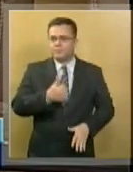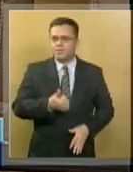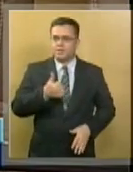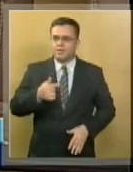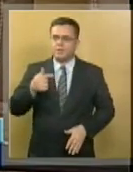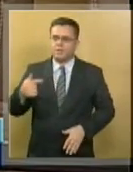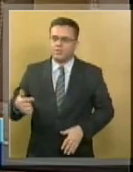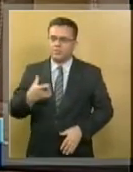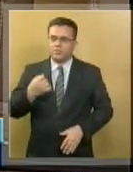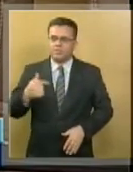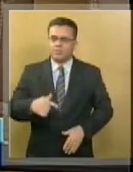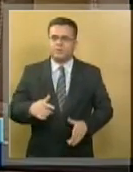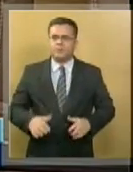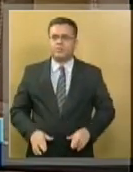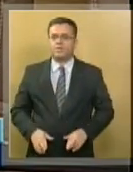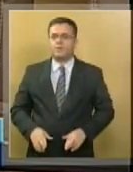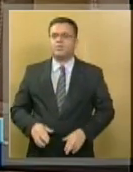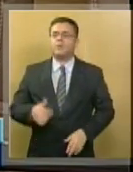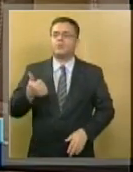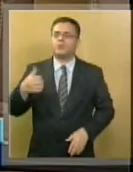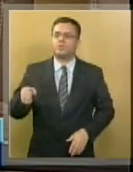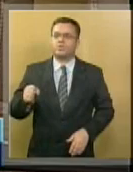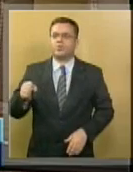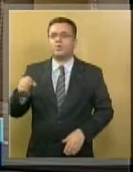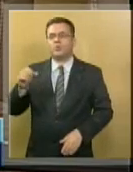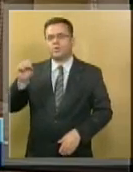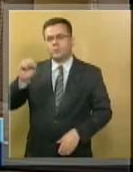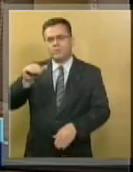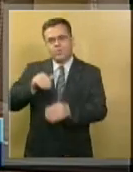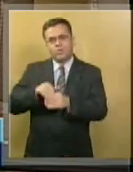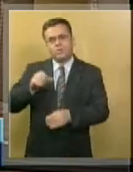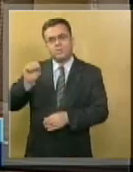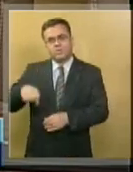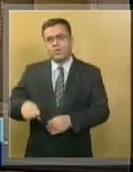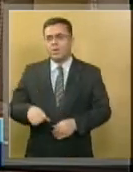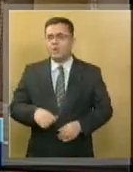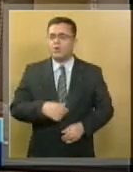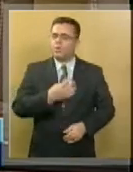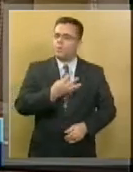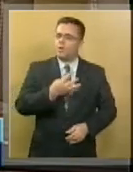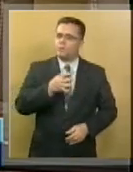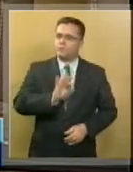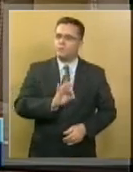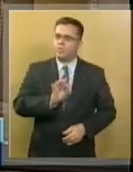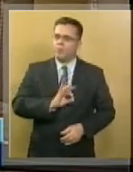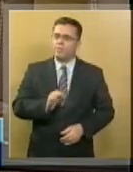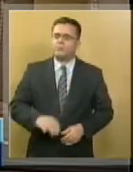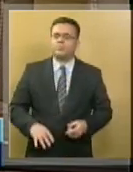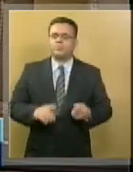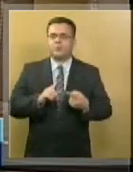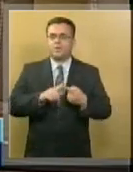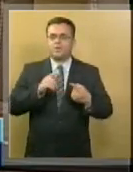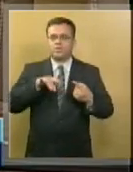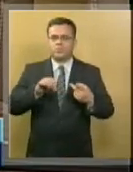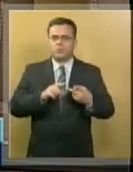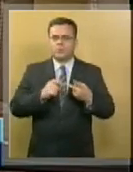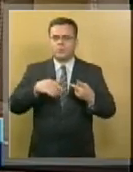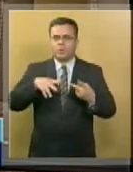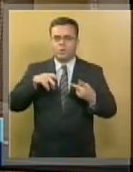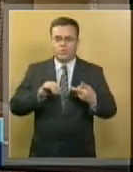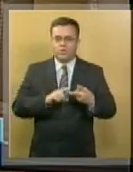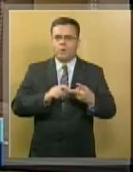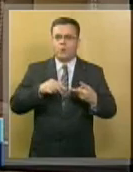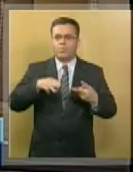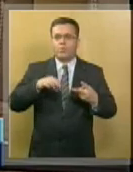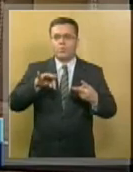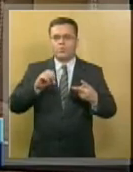de 2017, com 18 votos sim e 4 votos não. Com os votos contrários do deputado Jorge Passos, Antônio dos Santos, Murito